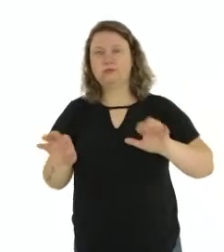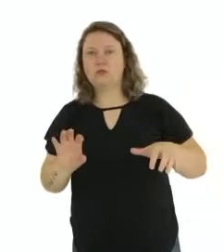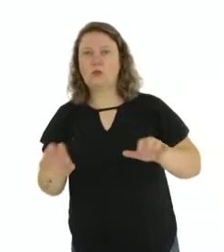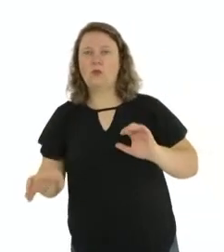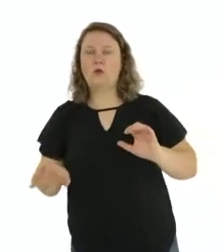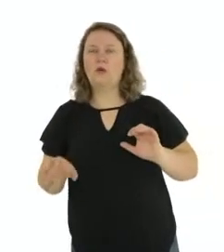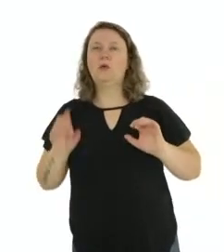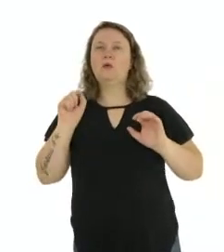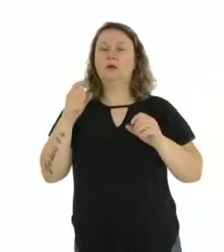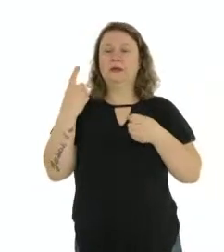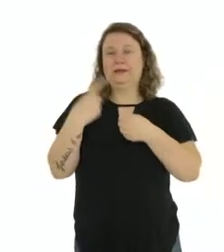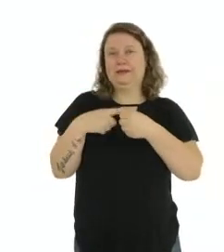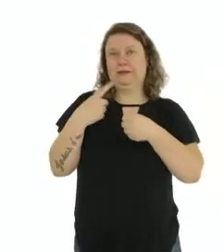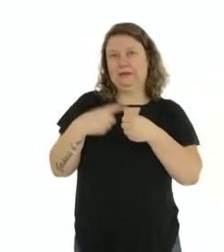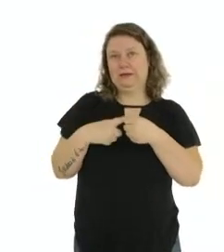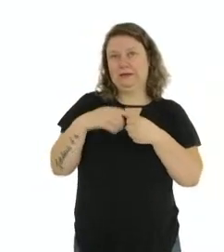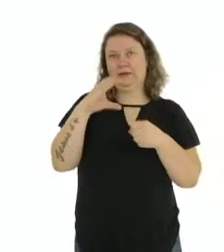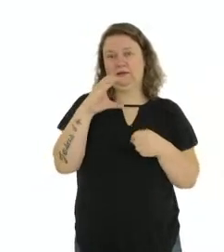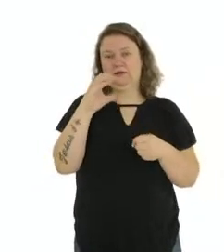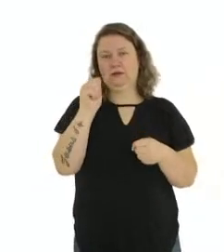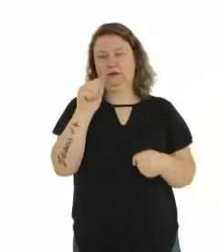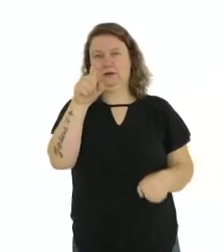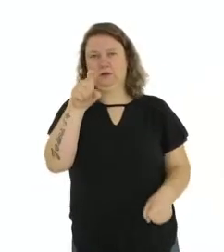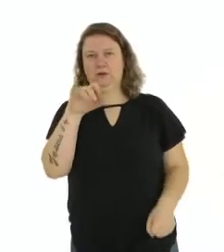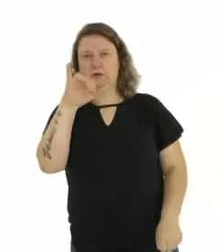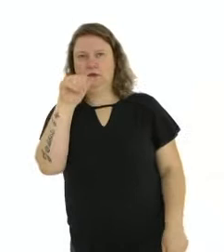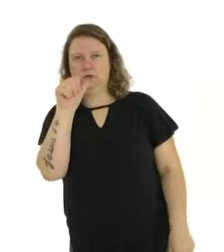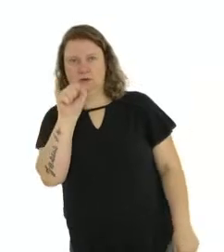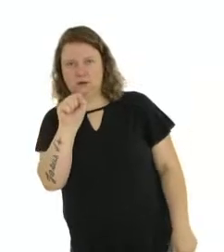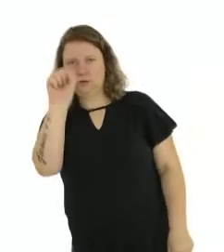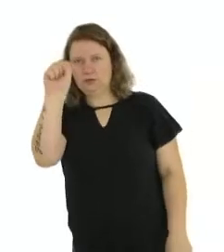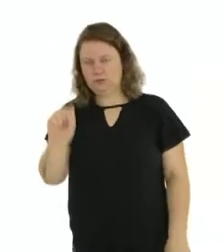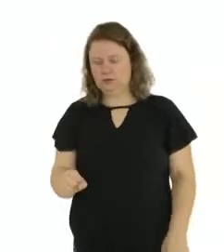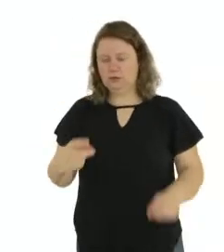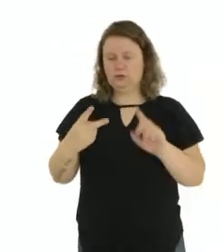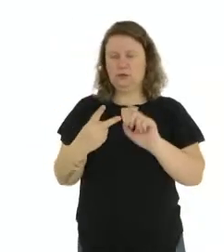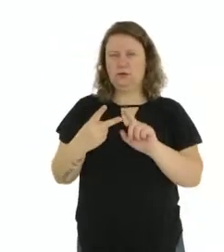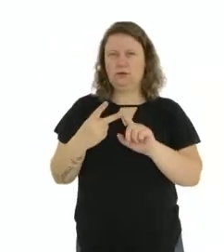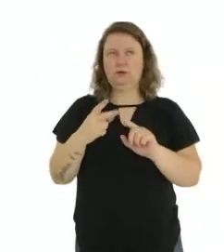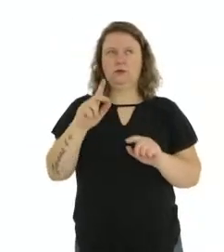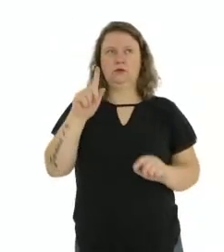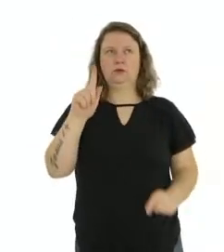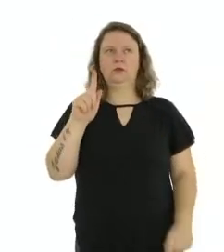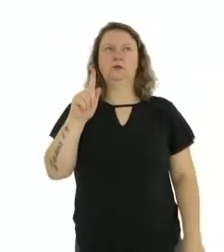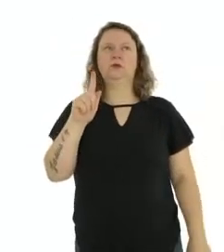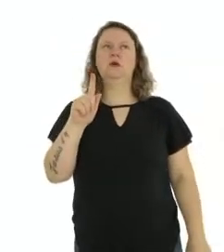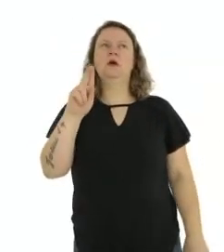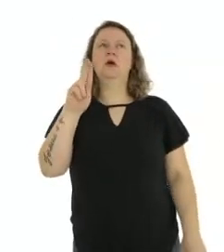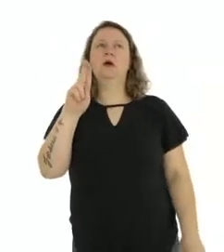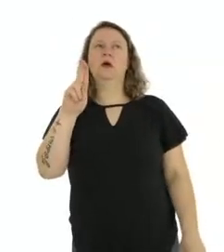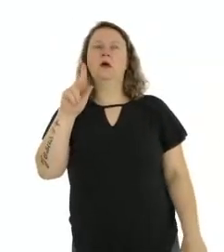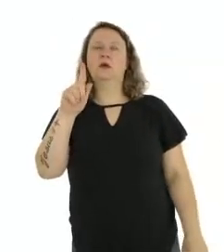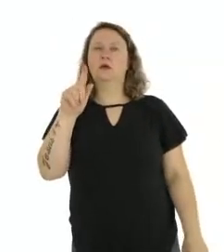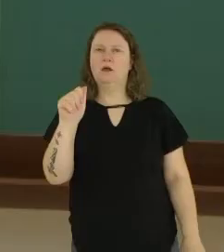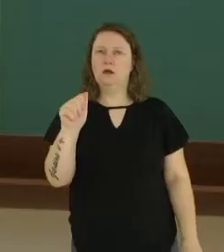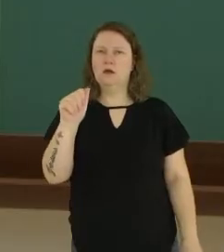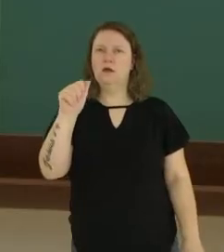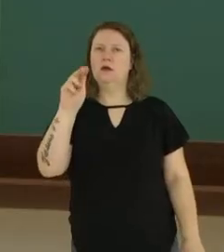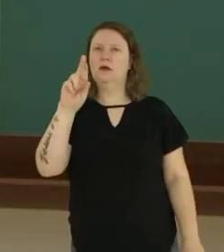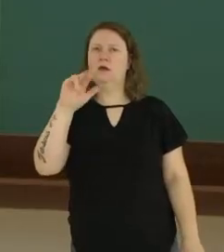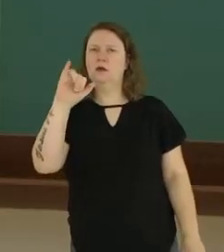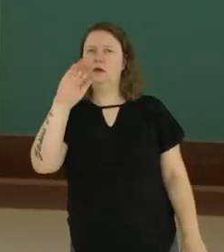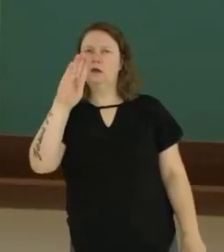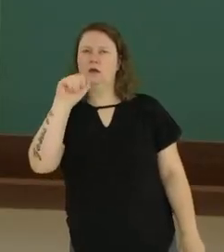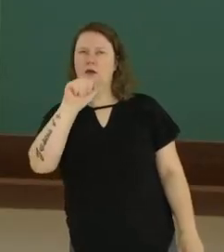origem às cidades de Caxias do Sul, Garibaldi e Bento Gonçalves. Essas estão